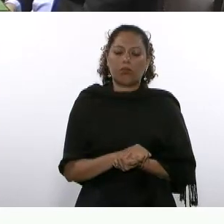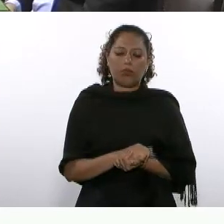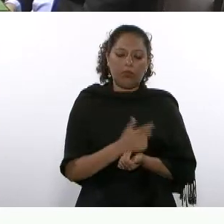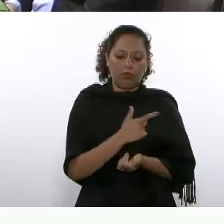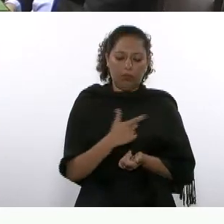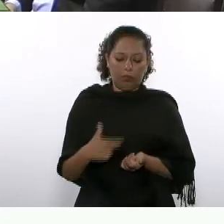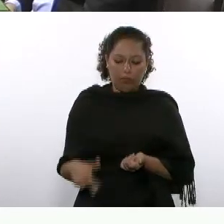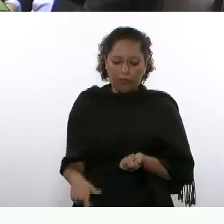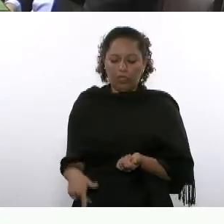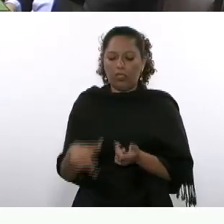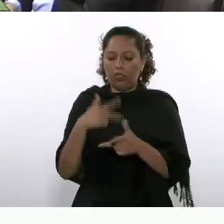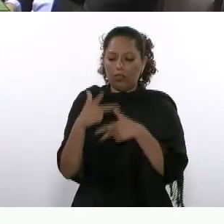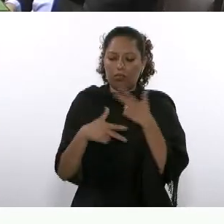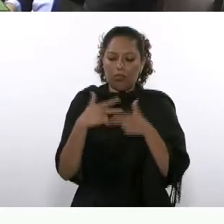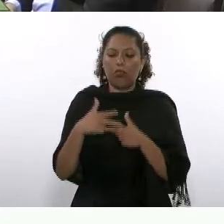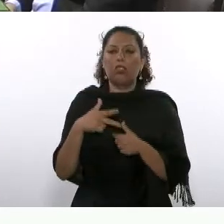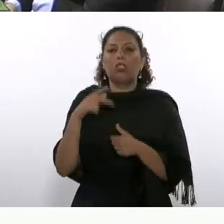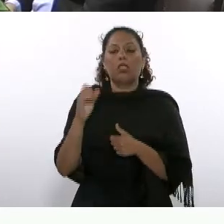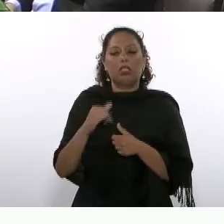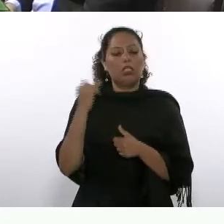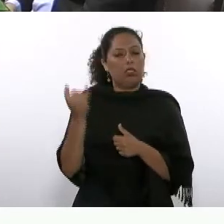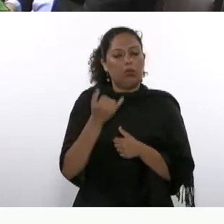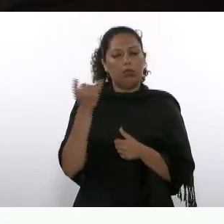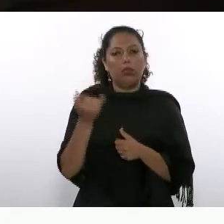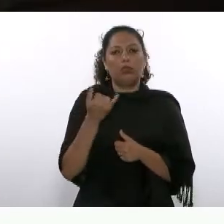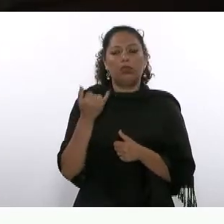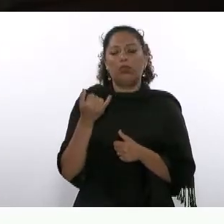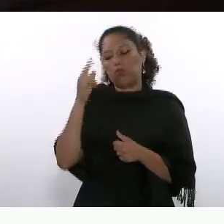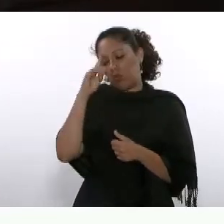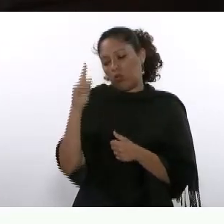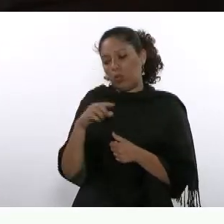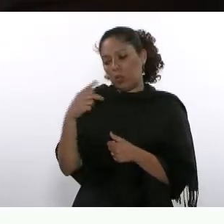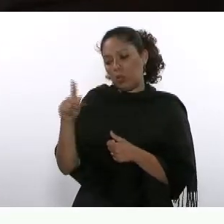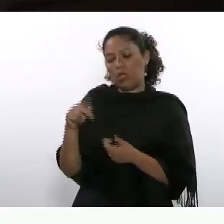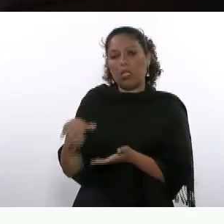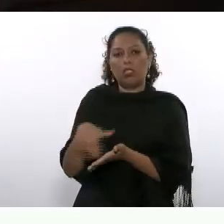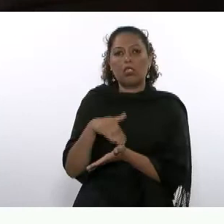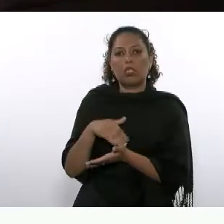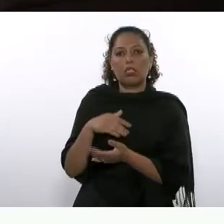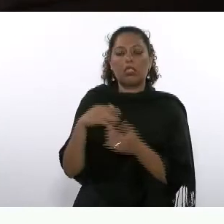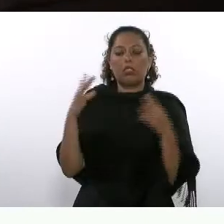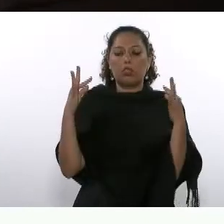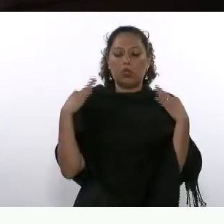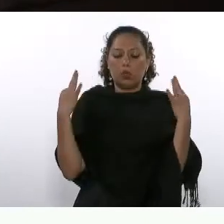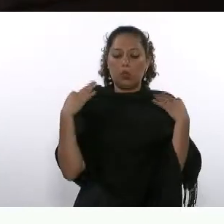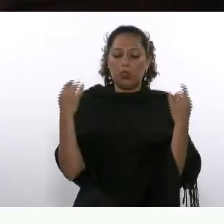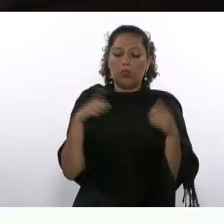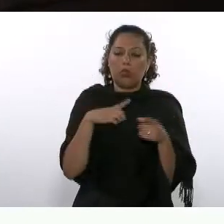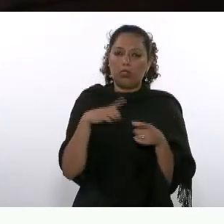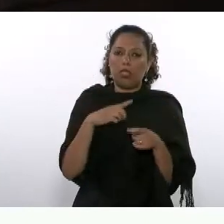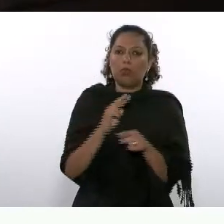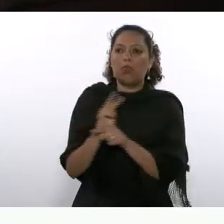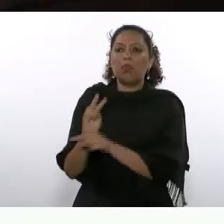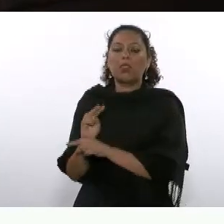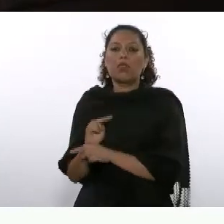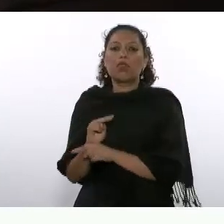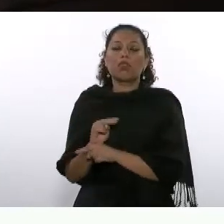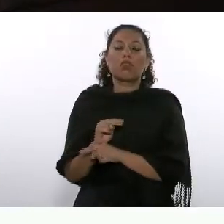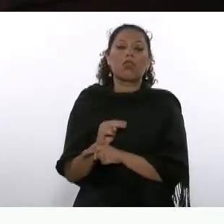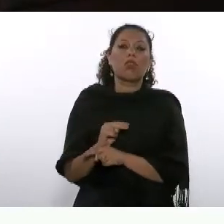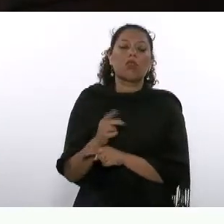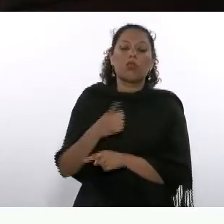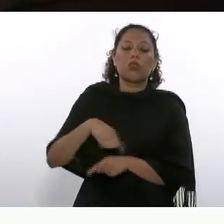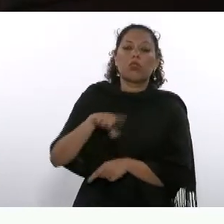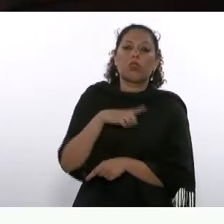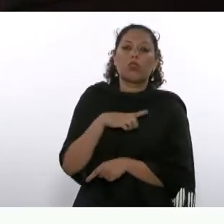Presidente, só reforçar aqui a importância, não sei se pela Secretaria de Turismo existe alguma previsão nesse sentido, mas nós temos